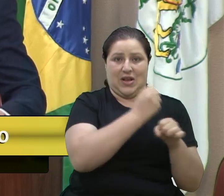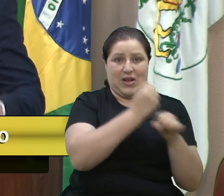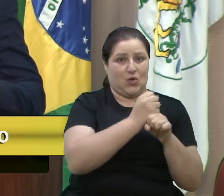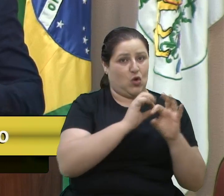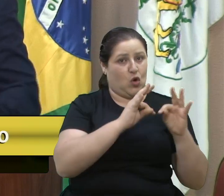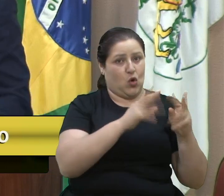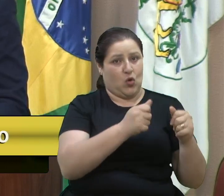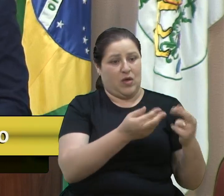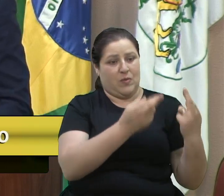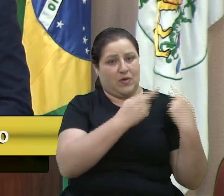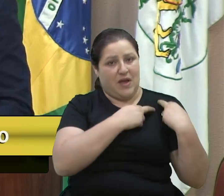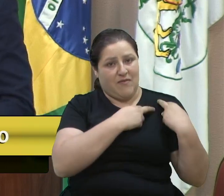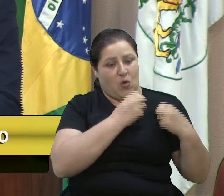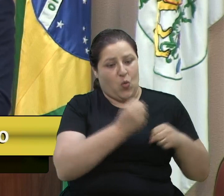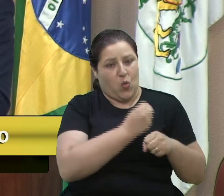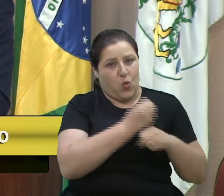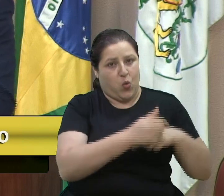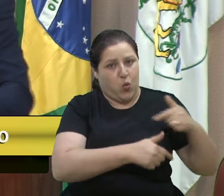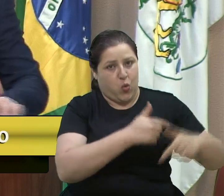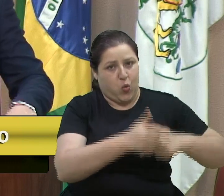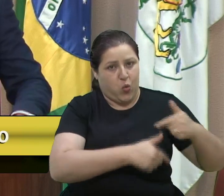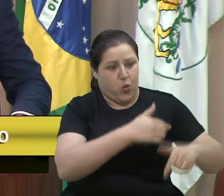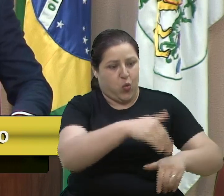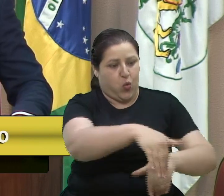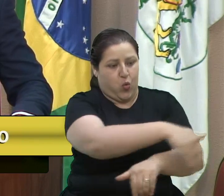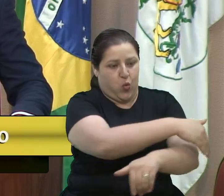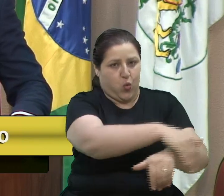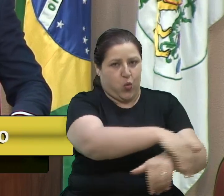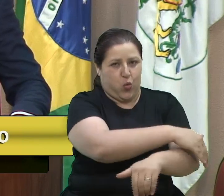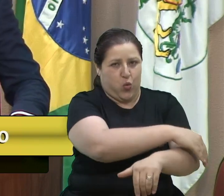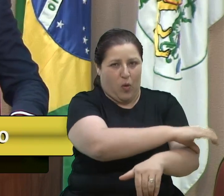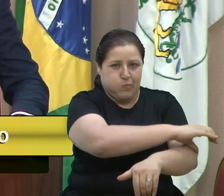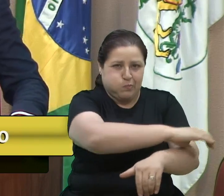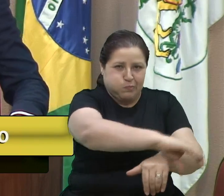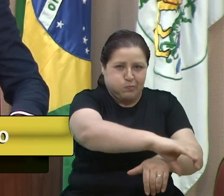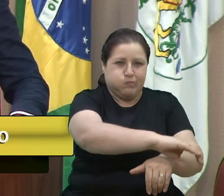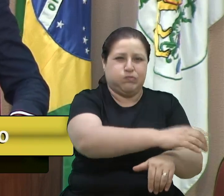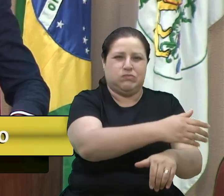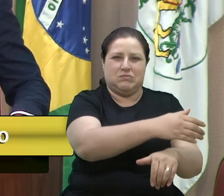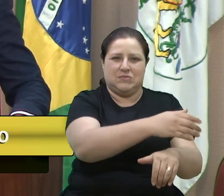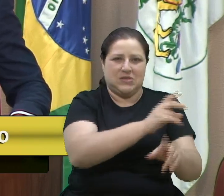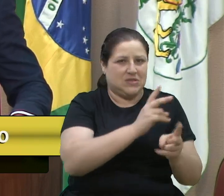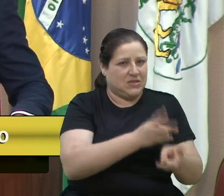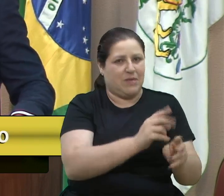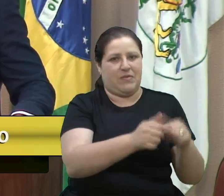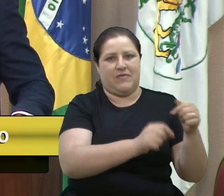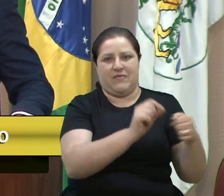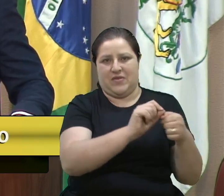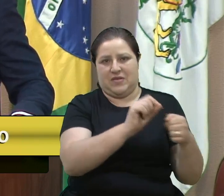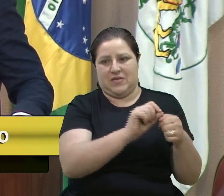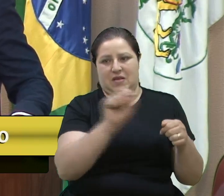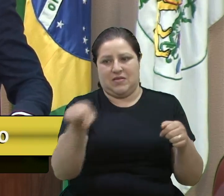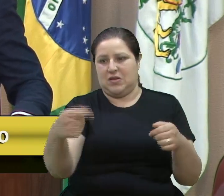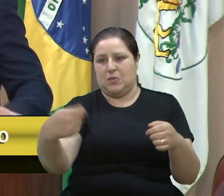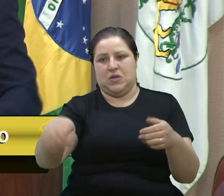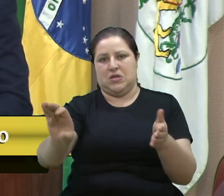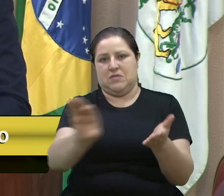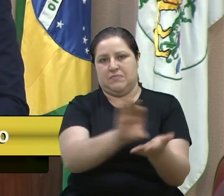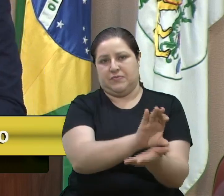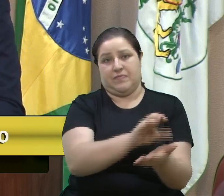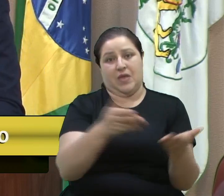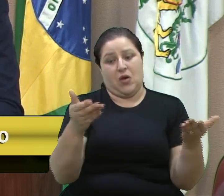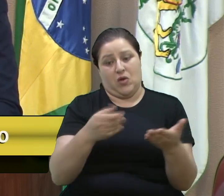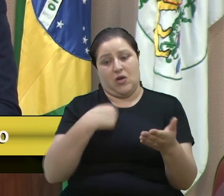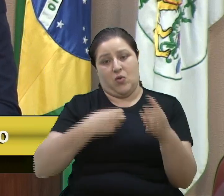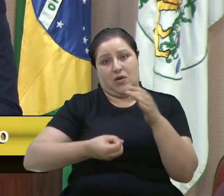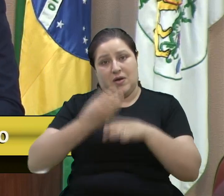pelo serviço todo. O serviço que ela já fazia, né, no caso, sempre fez, só que não é